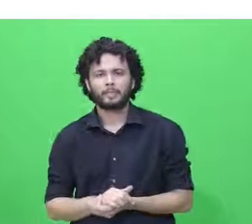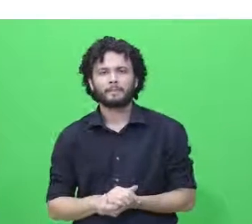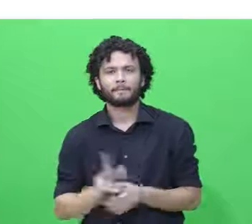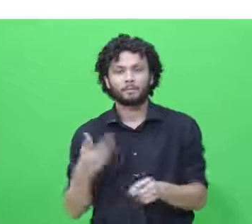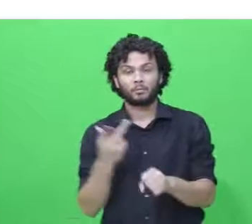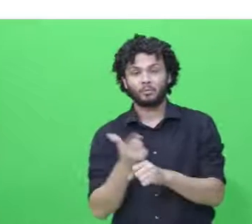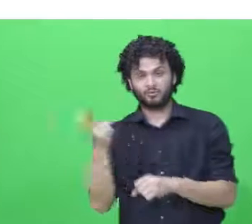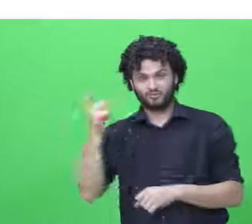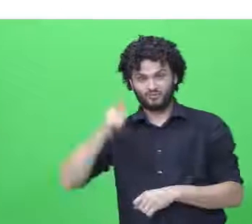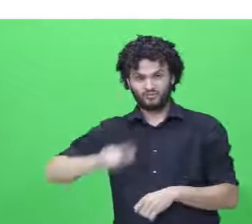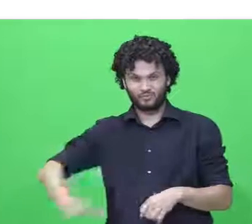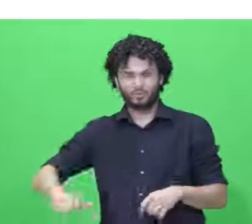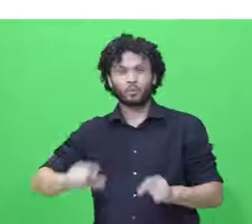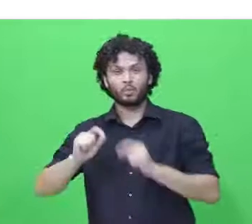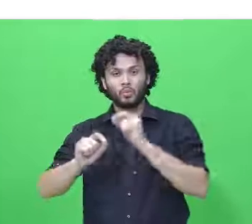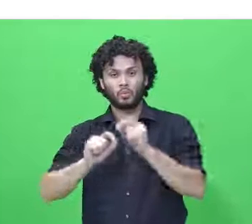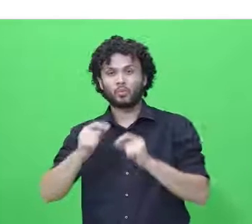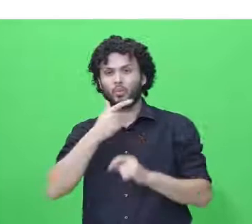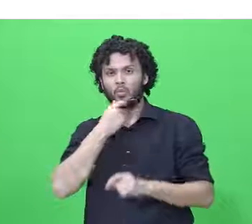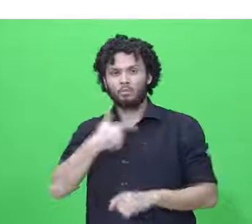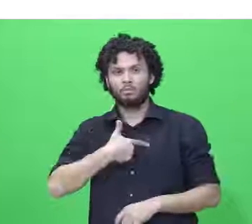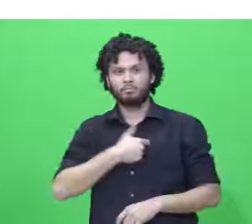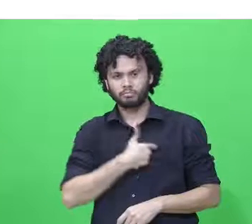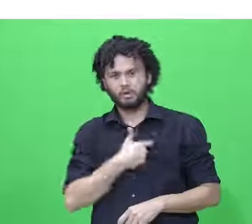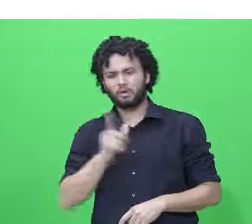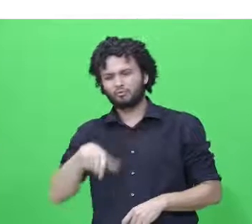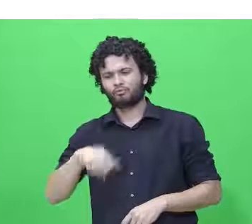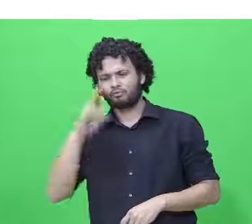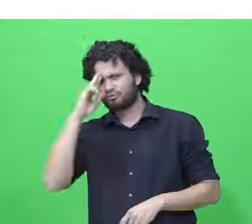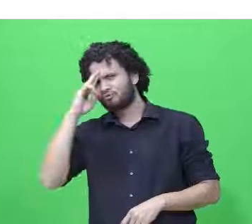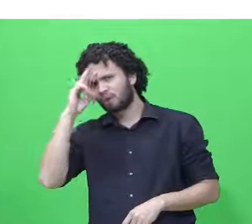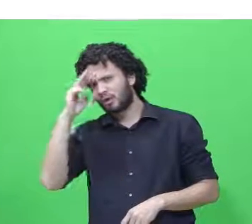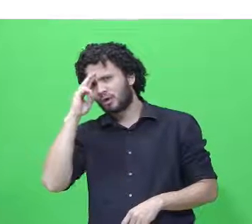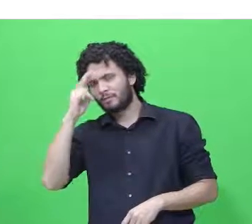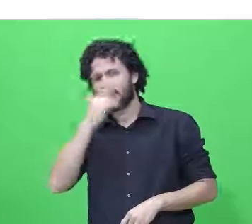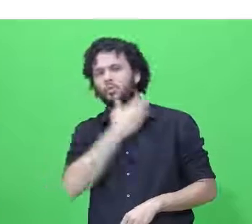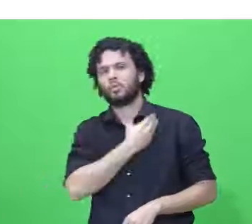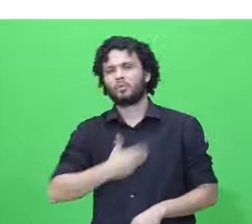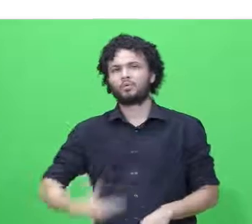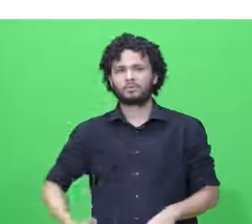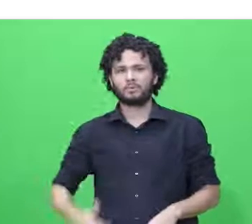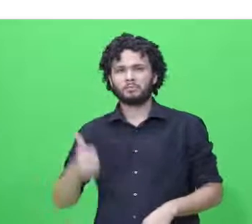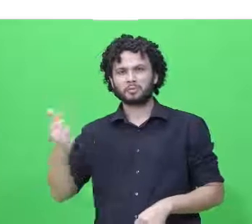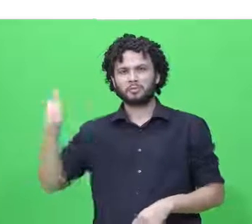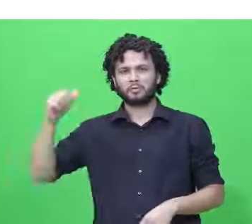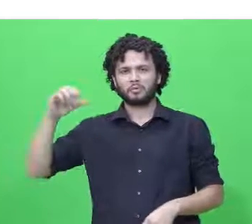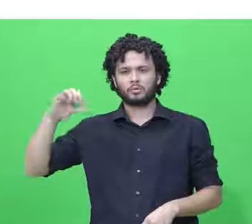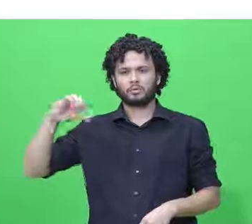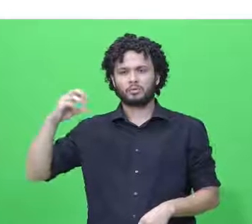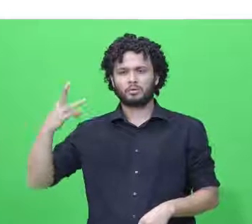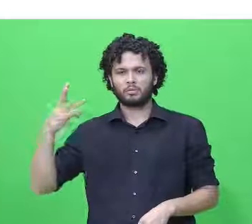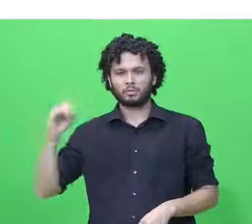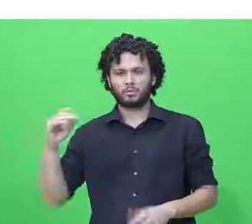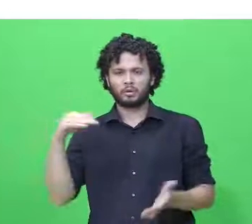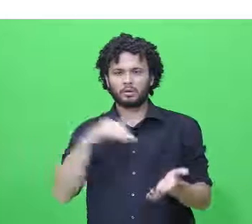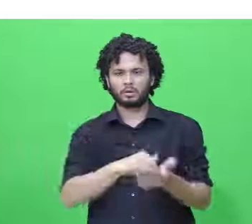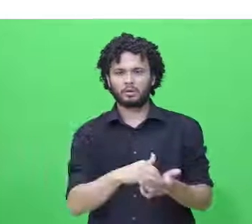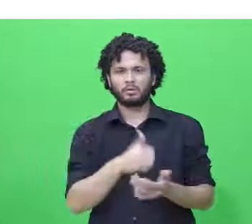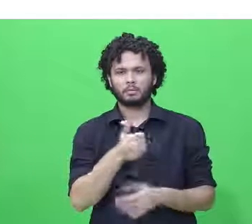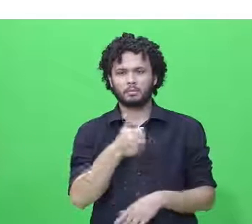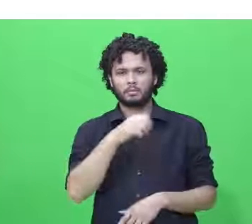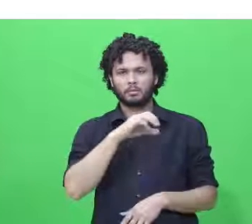permaneceu no poder, Vargas, então, ele foi chefe de um governo provisório, né, de 1930 a